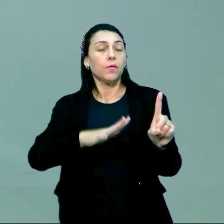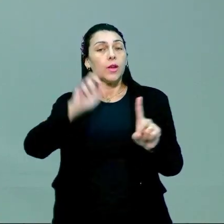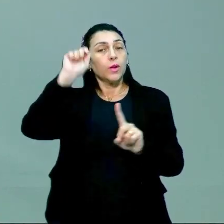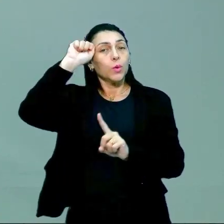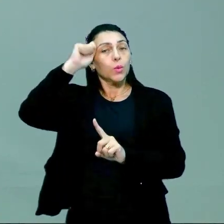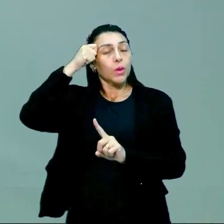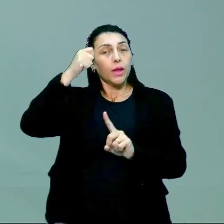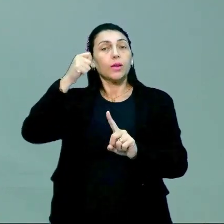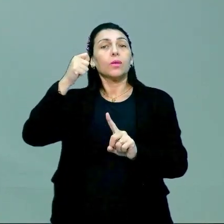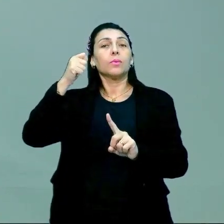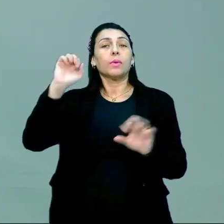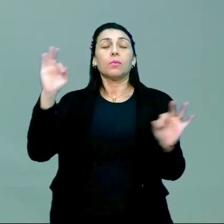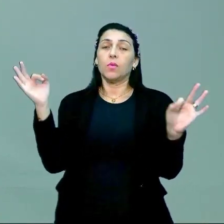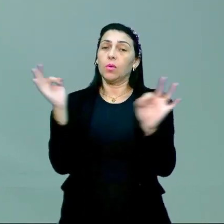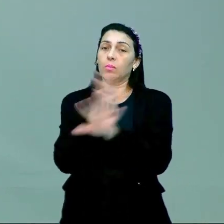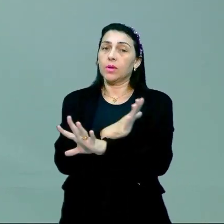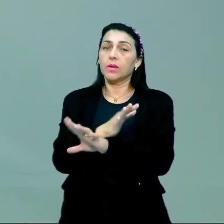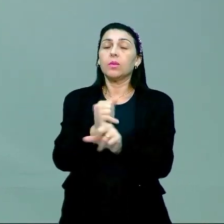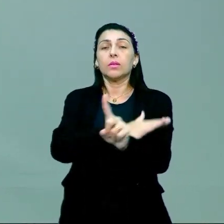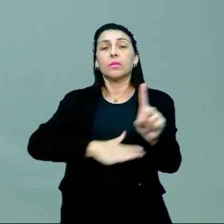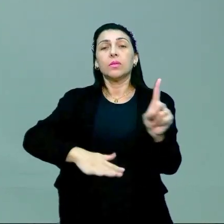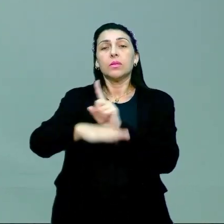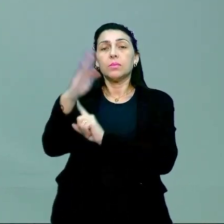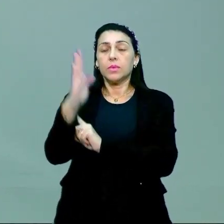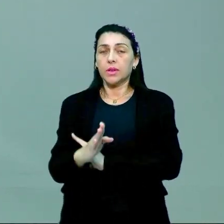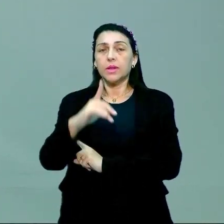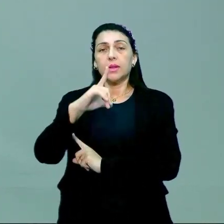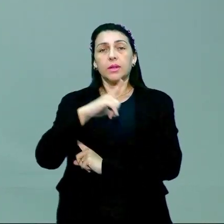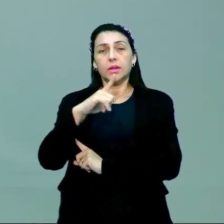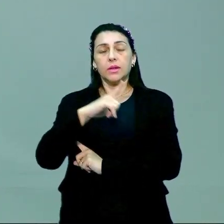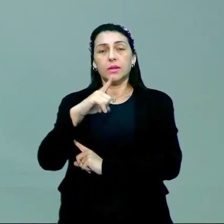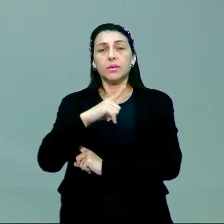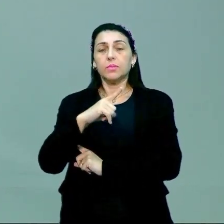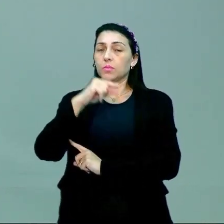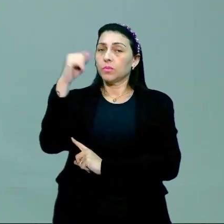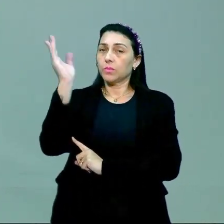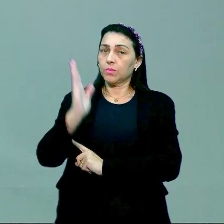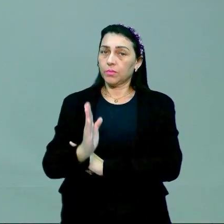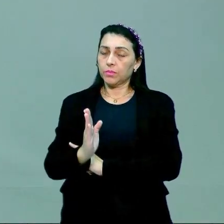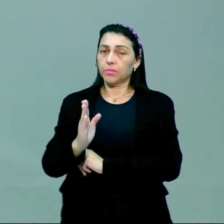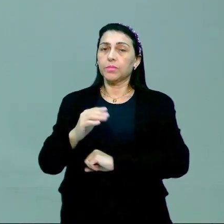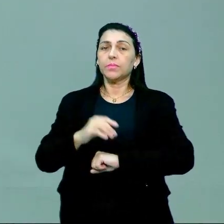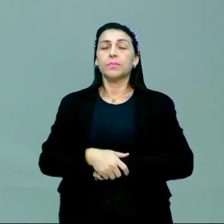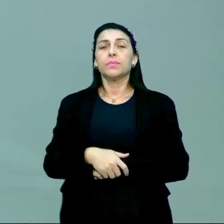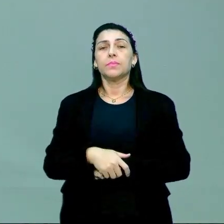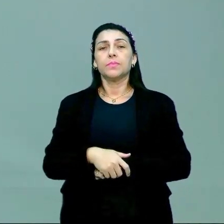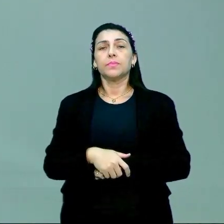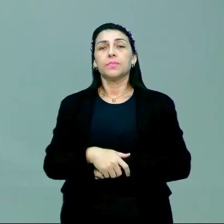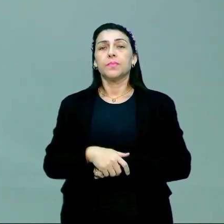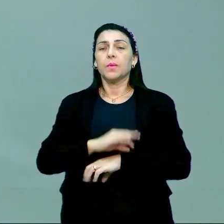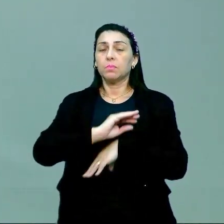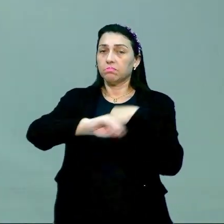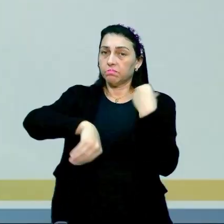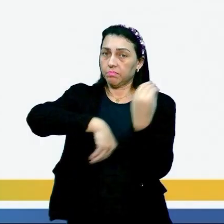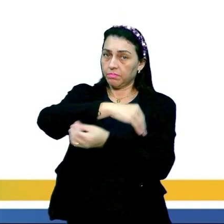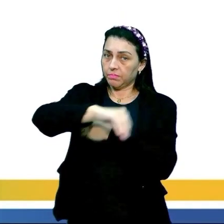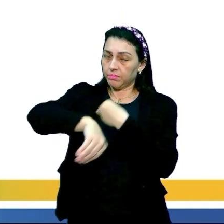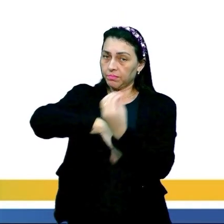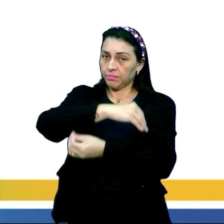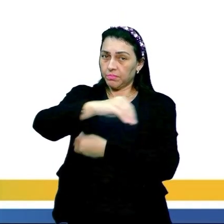para a formação da sociedade brasileira. Então, nós temos aqui, no Brasil, uma mistura